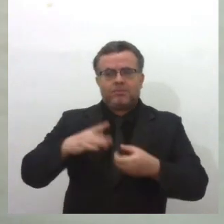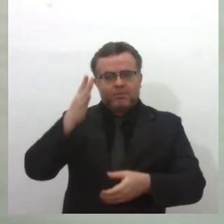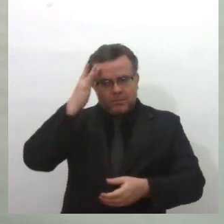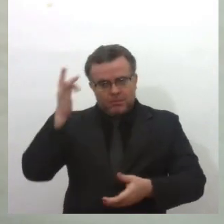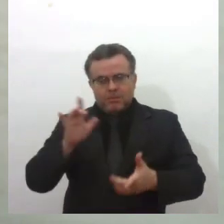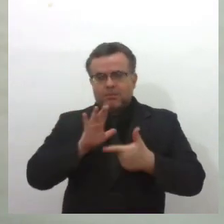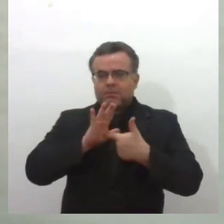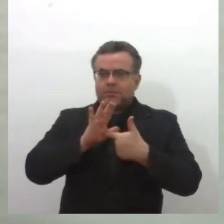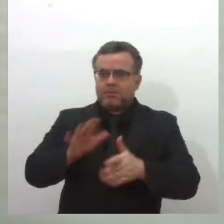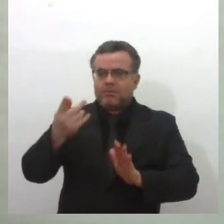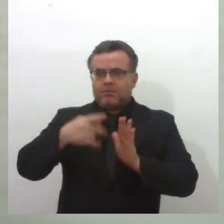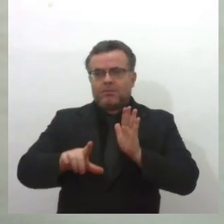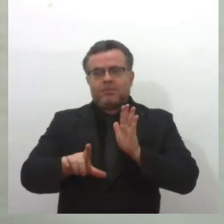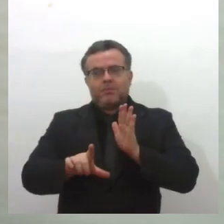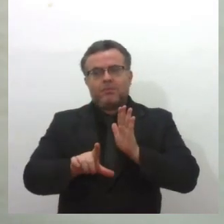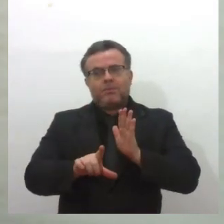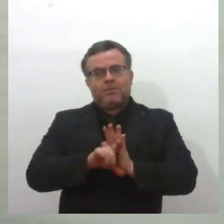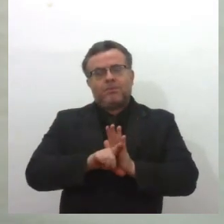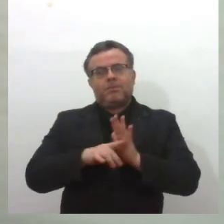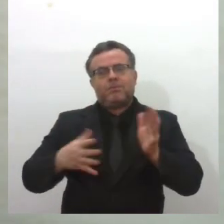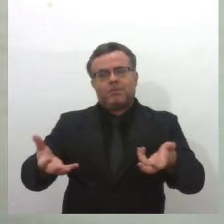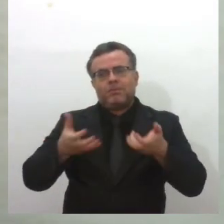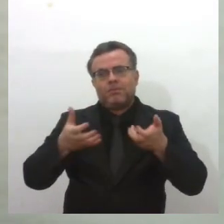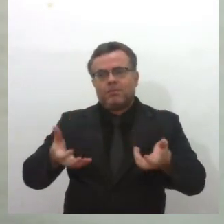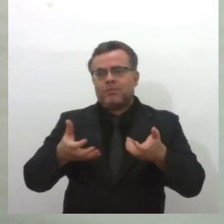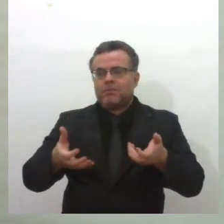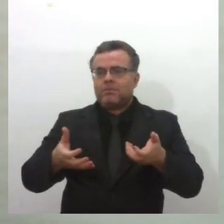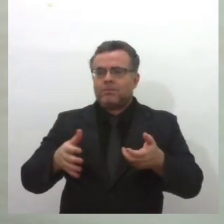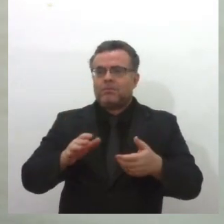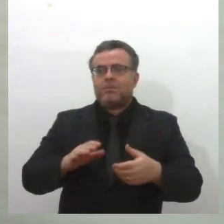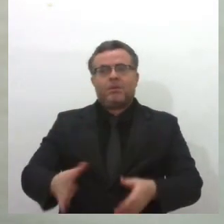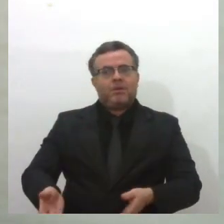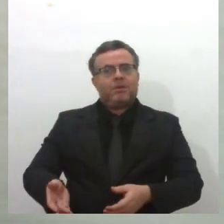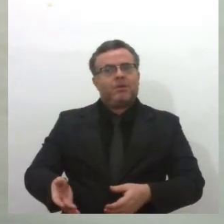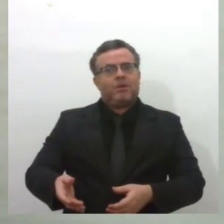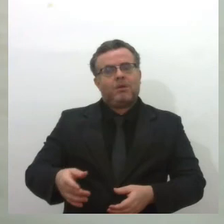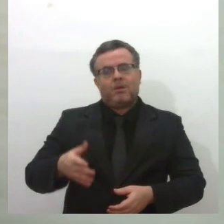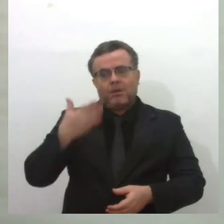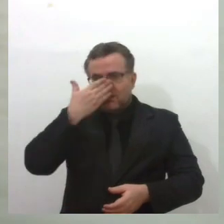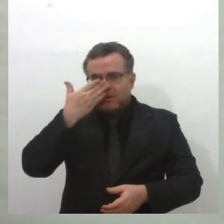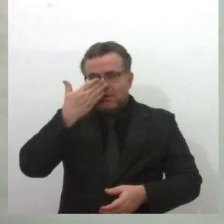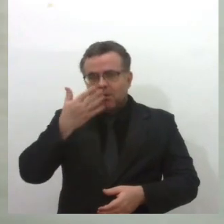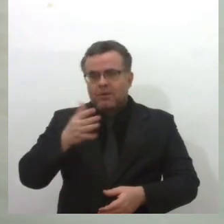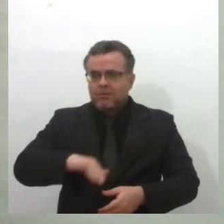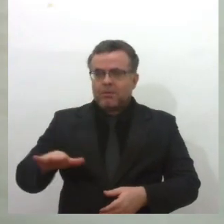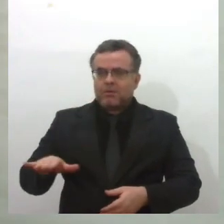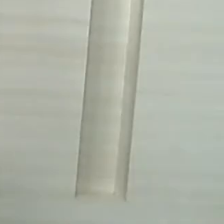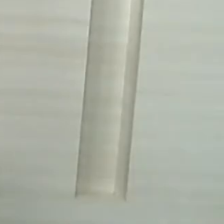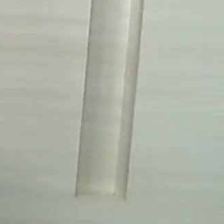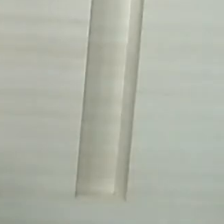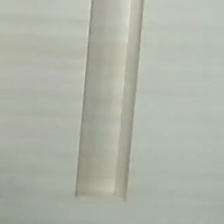com um projeto de lei que busca tornar a pornografia infantil um crime hediondo. Até lá!